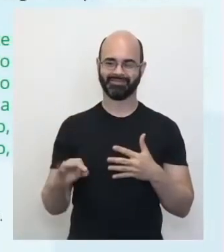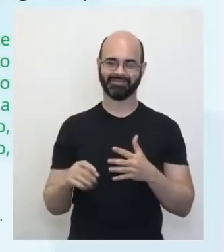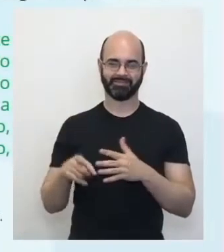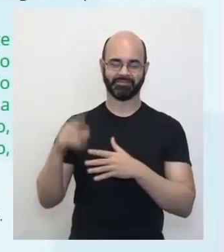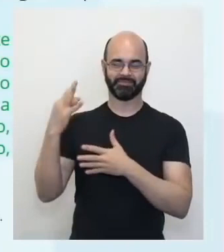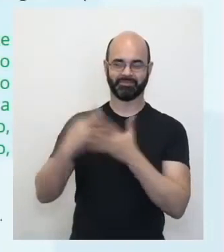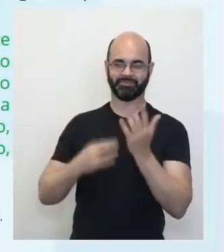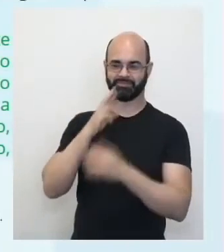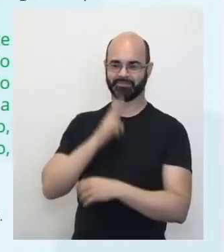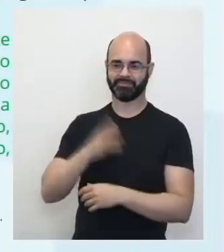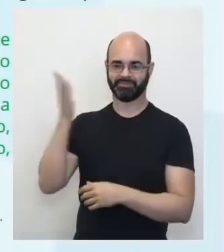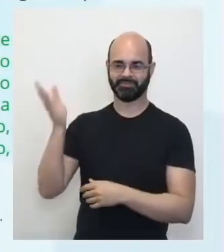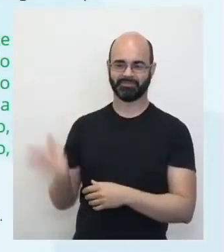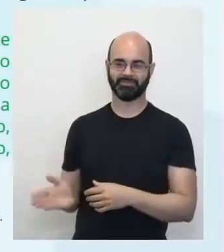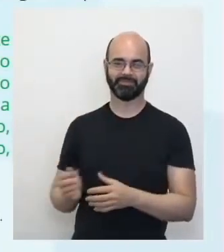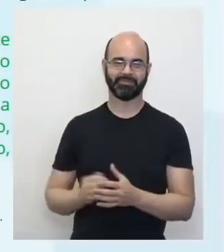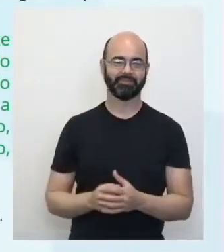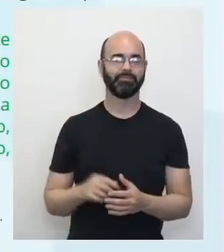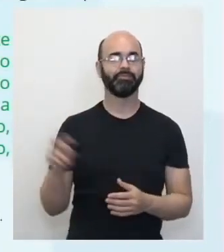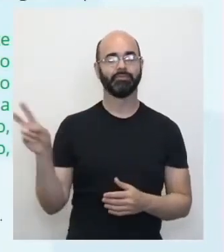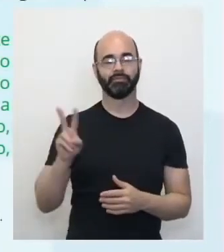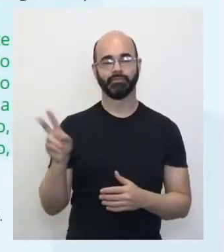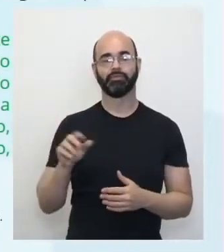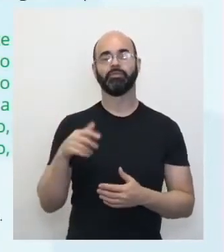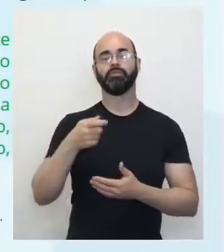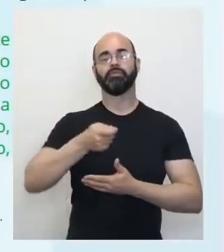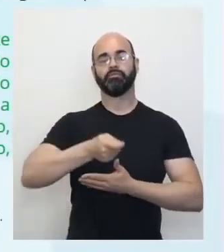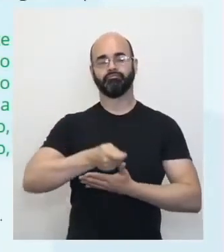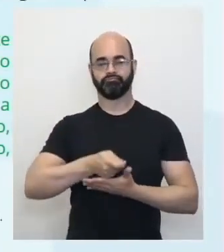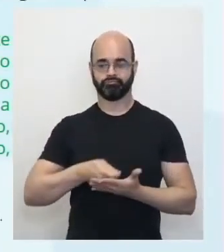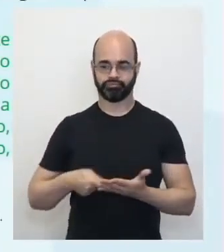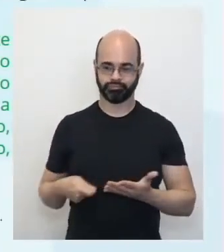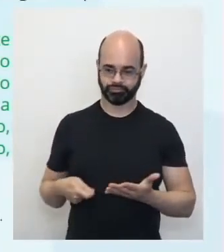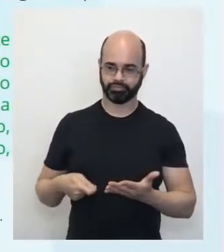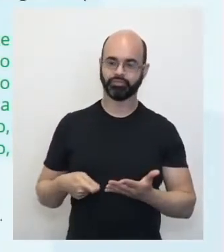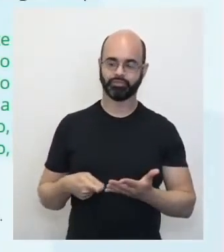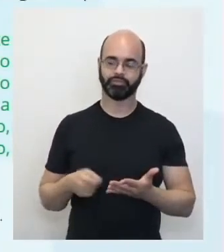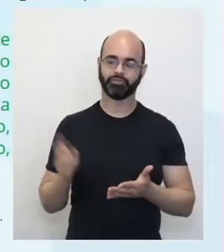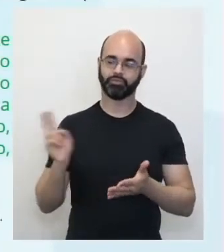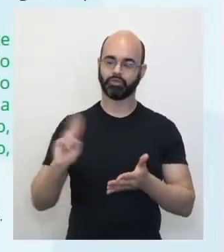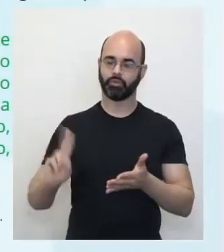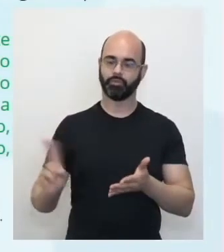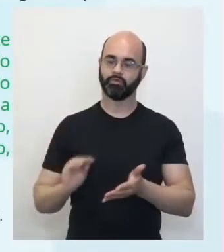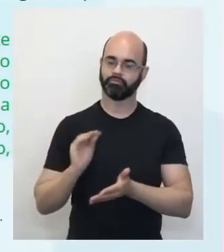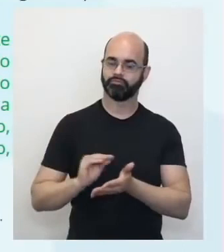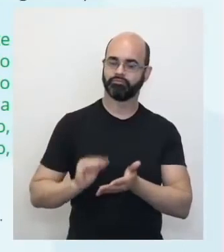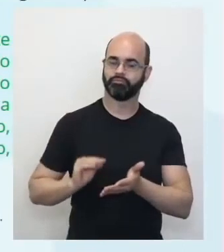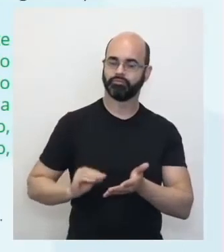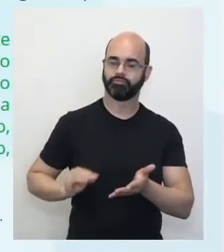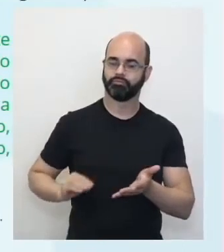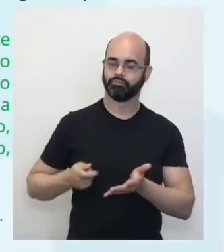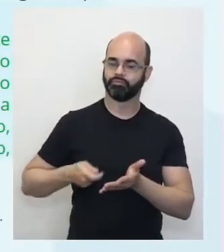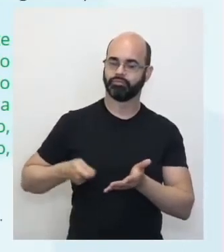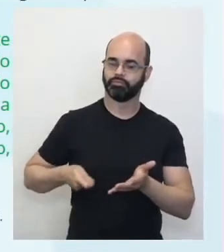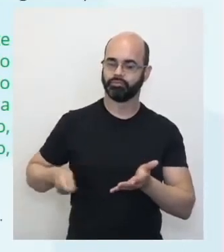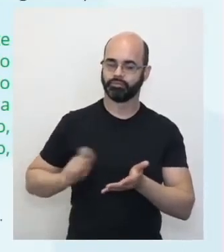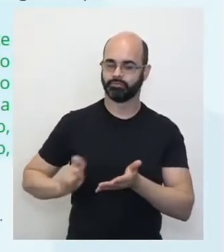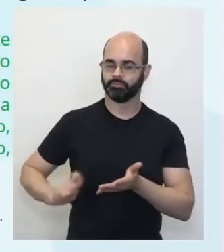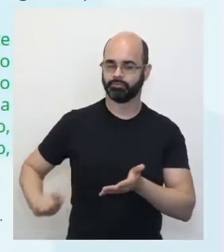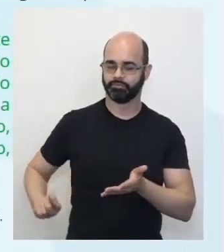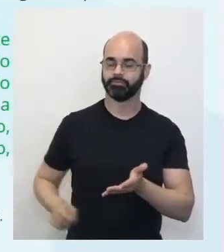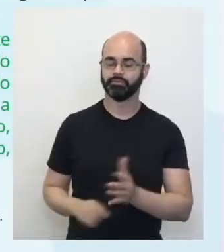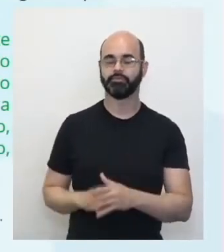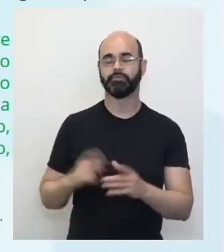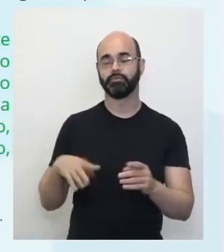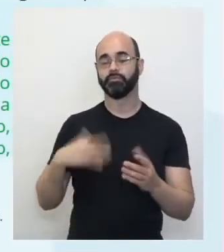mencionei, as duas têm um abaixo-assinado, a proposta surgiu a partir desse momento, então quando eles recebem, né,